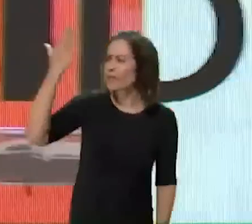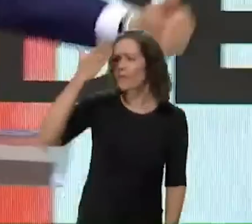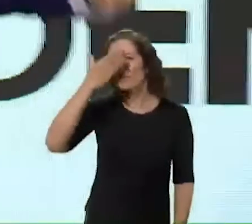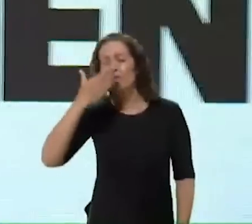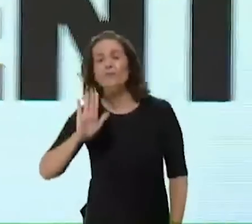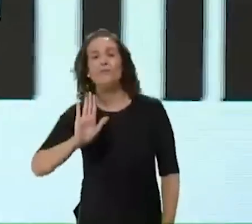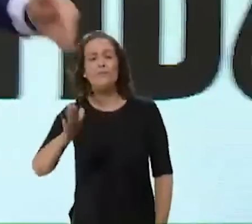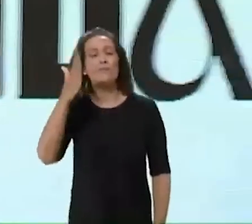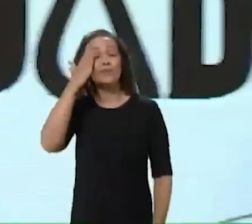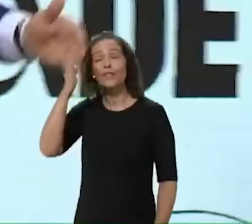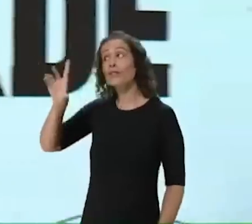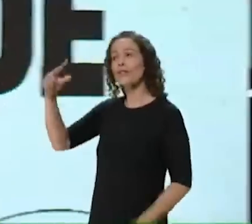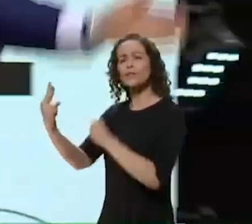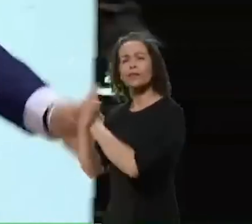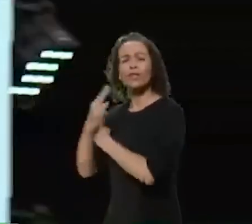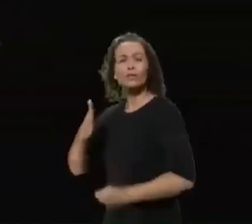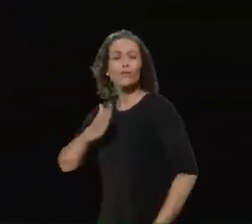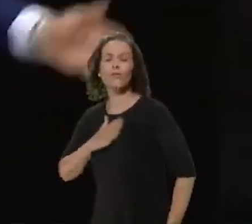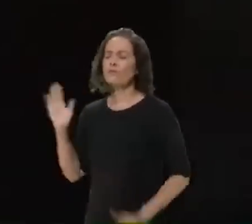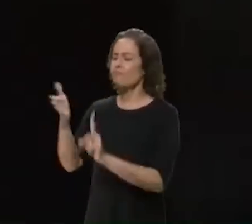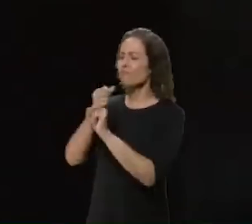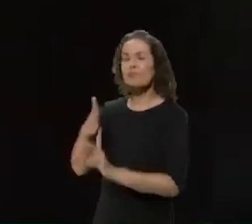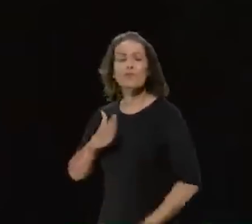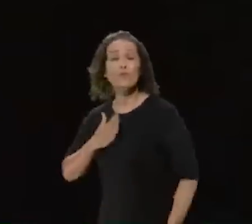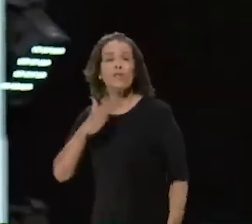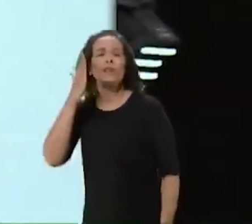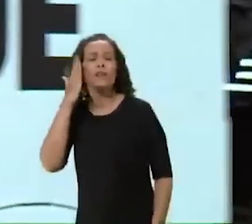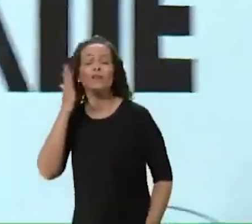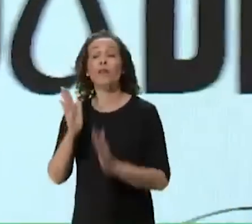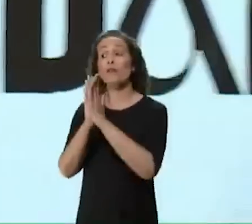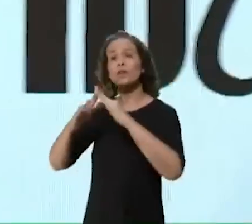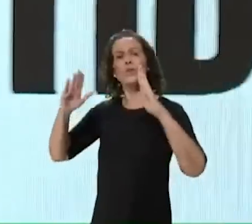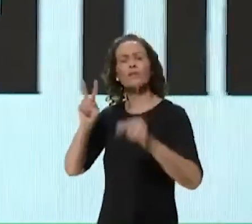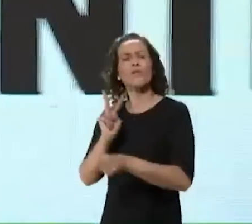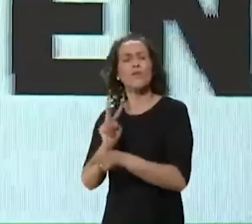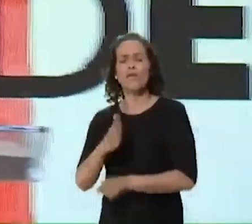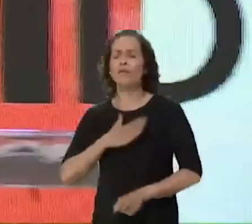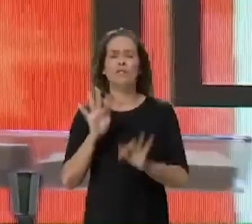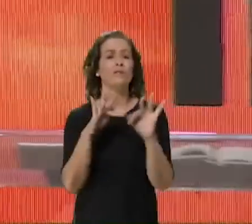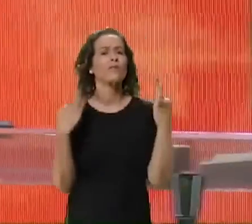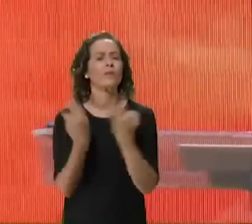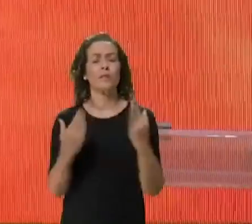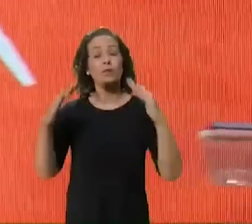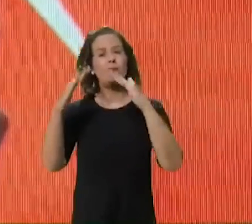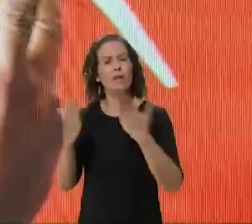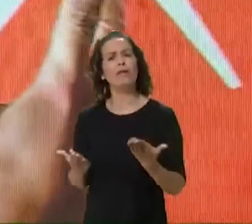estou sendo poupado. Eu sei que eu estou sendo guardado. Eu sei que eles guardam a minha casa. Eu sei que Ele me livra.